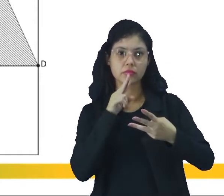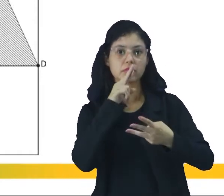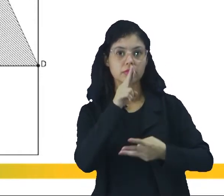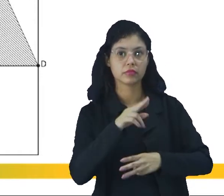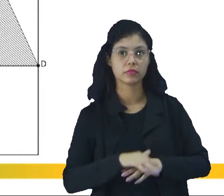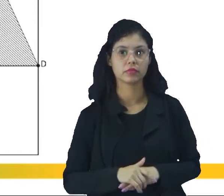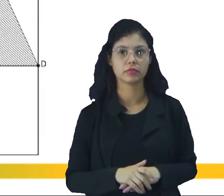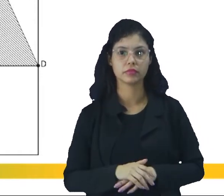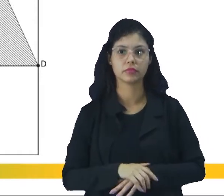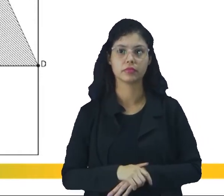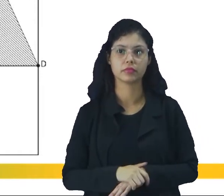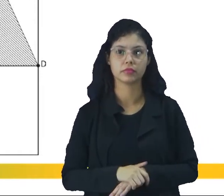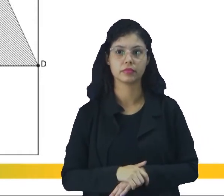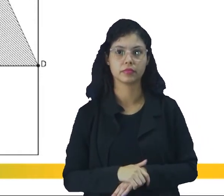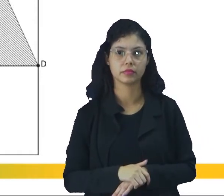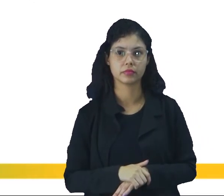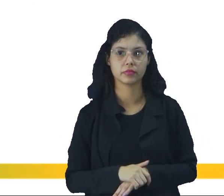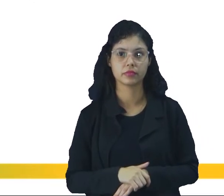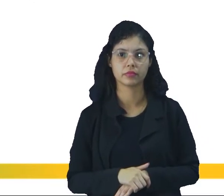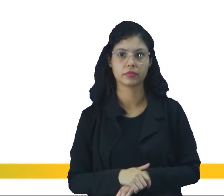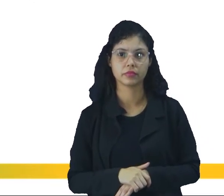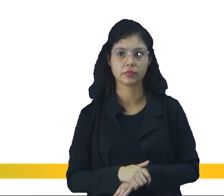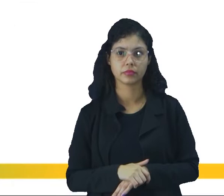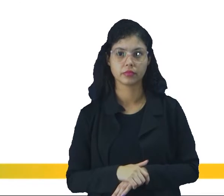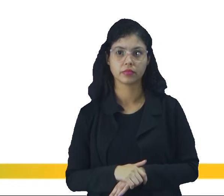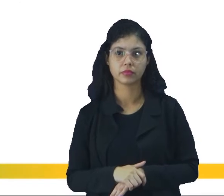continhas. Vamos entender isso melhor agora?